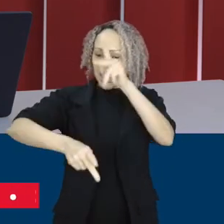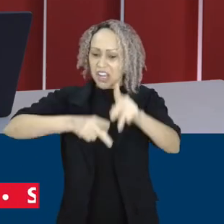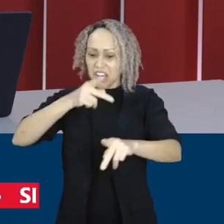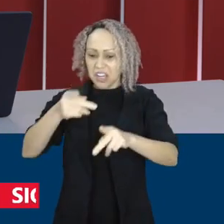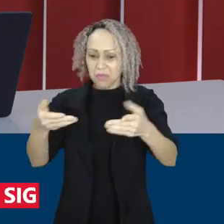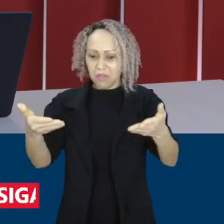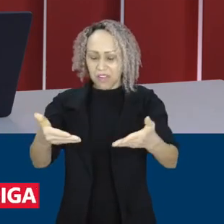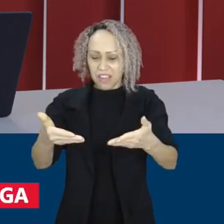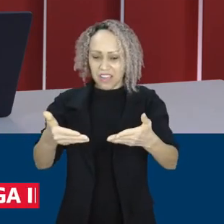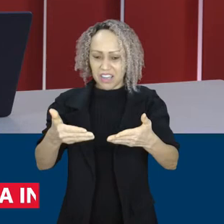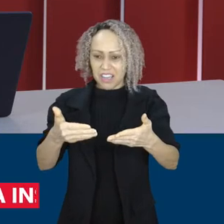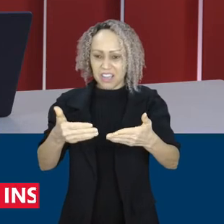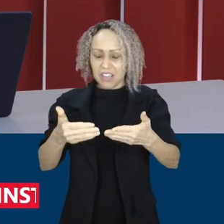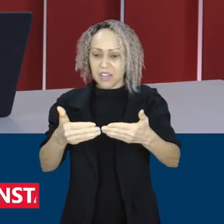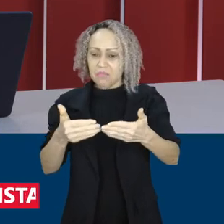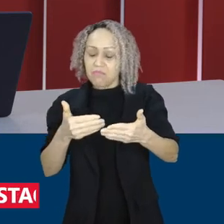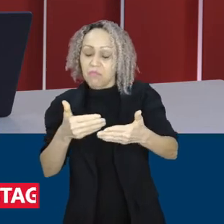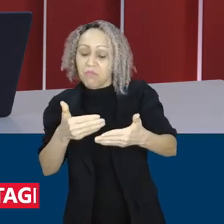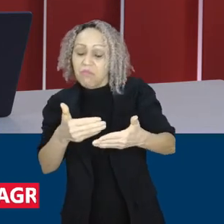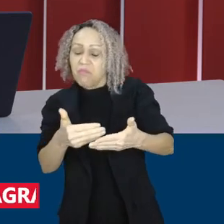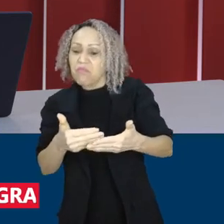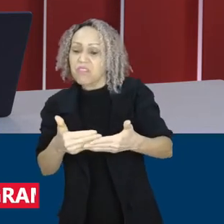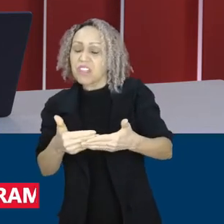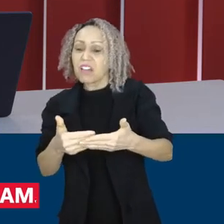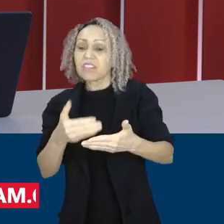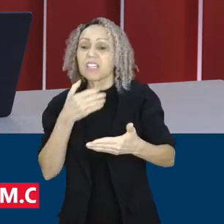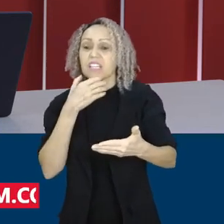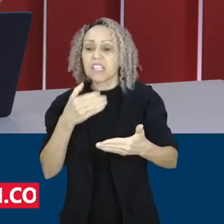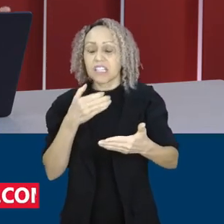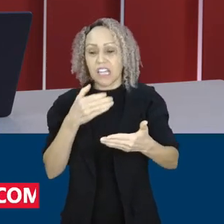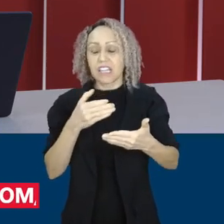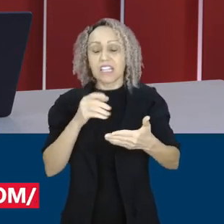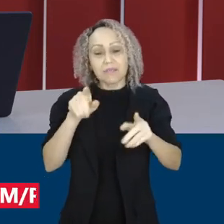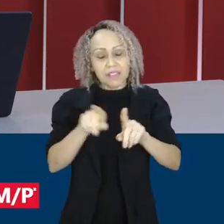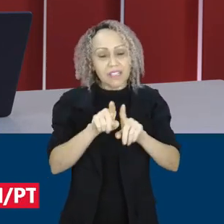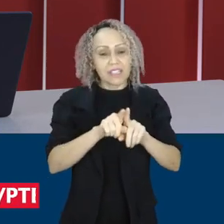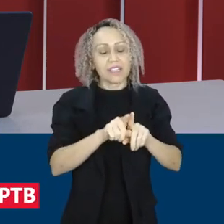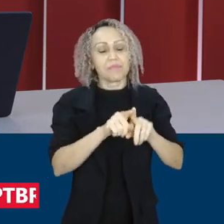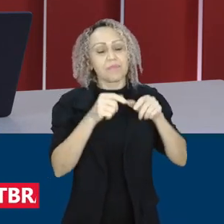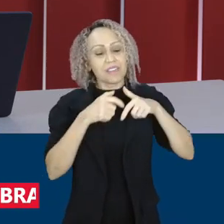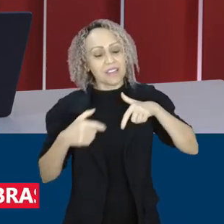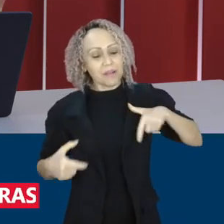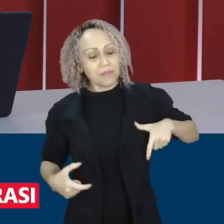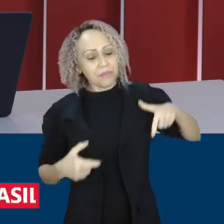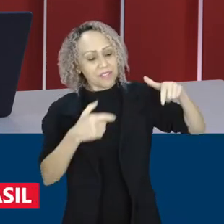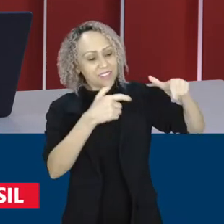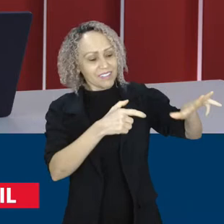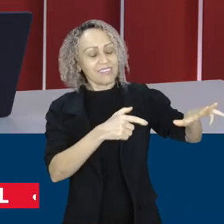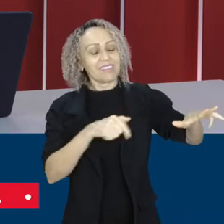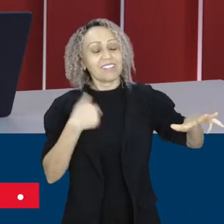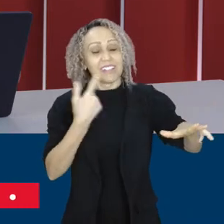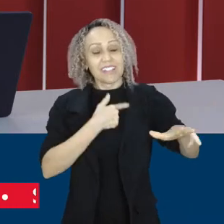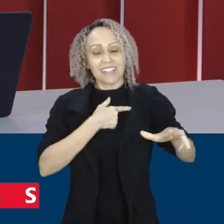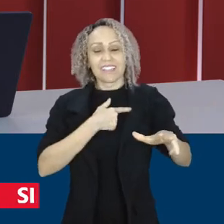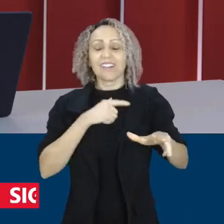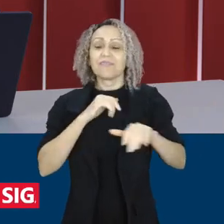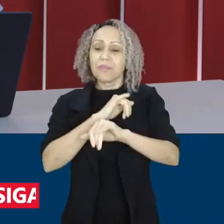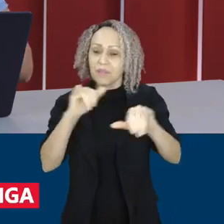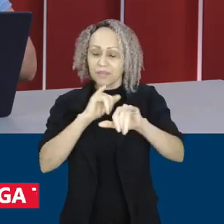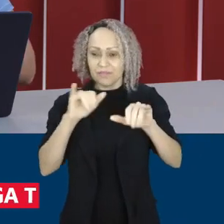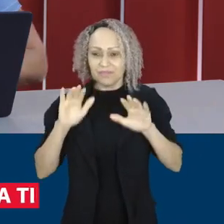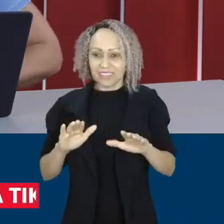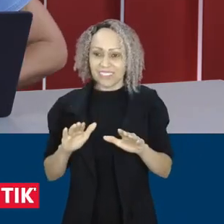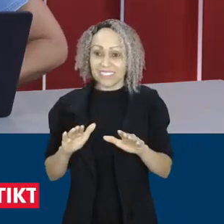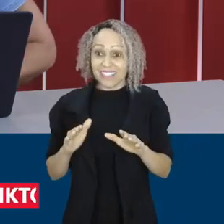de dezembro e mais a posse do presidente Lula mas antes de você ir embora eu queria lembrar que hoje tem jogo da Copa e a gente tem que manter aqui a nossa tradição